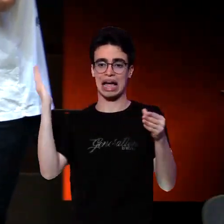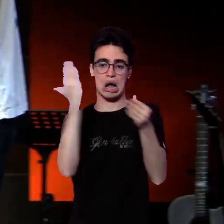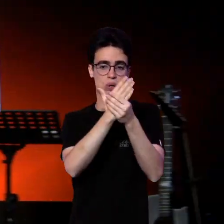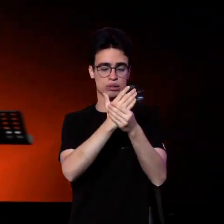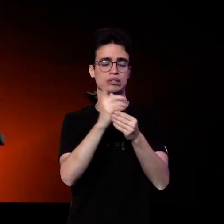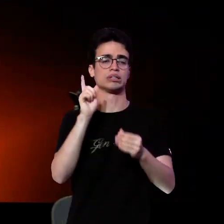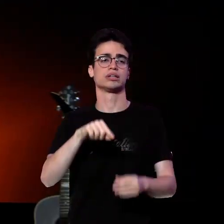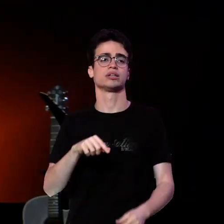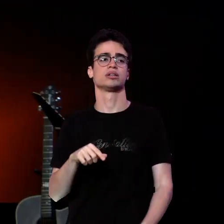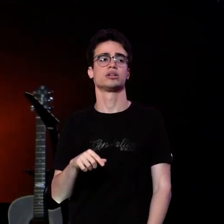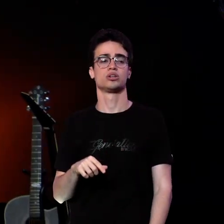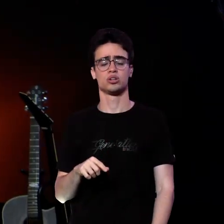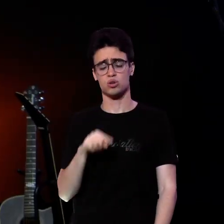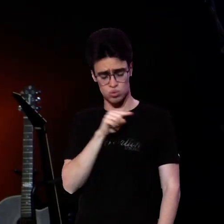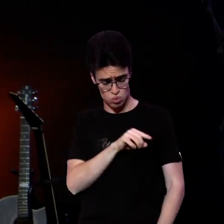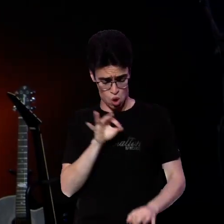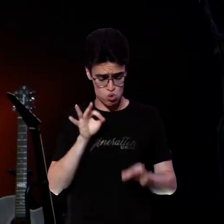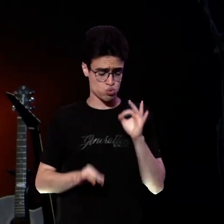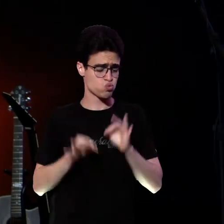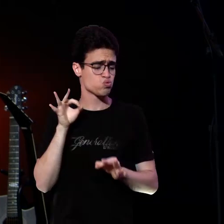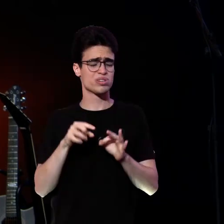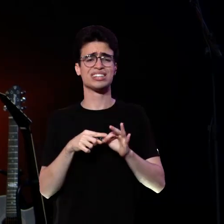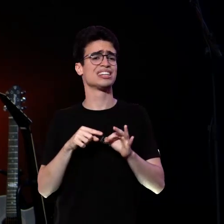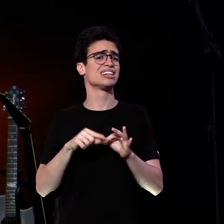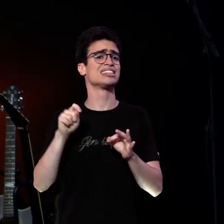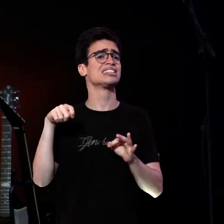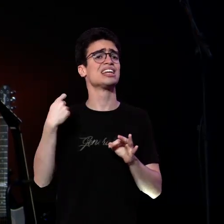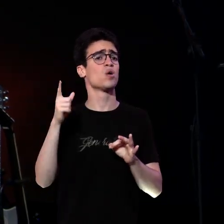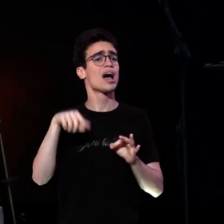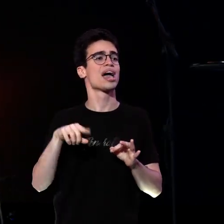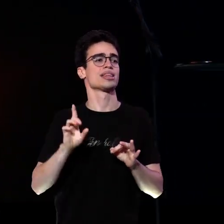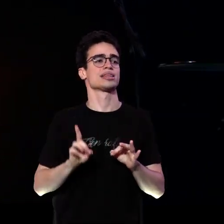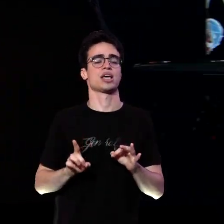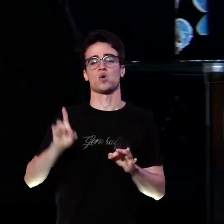quem? Juiz é quem?